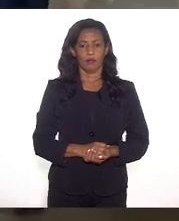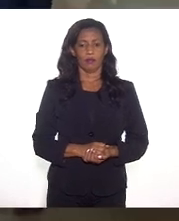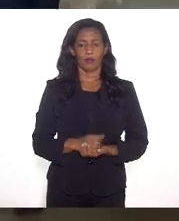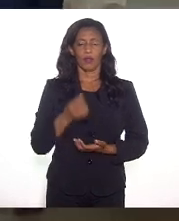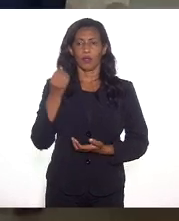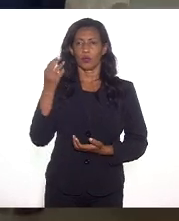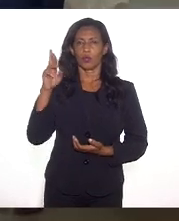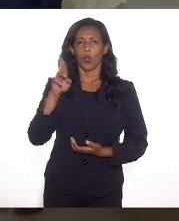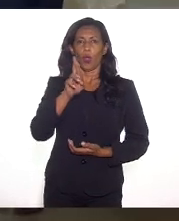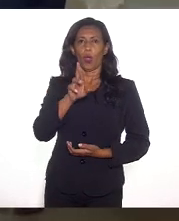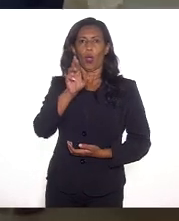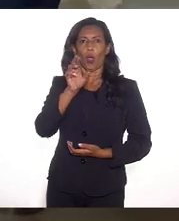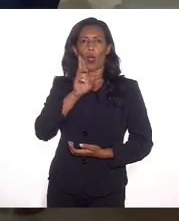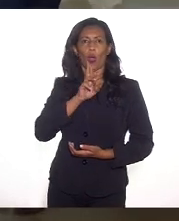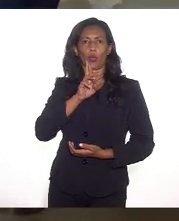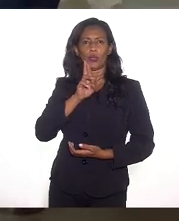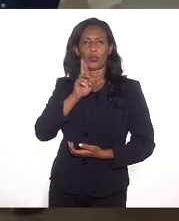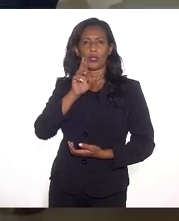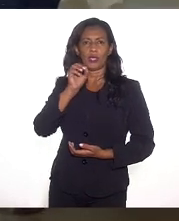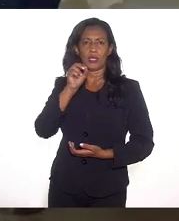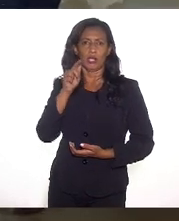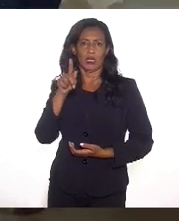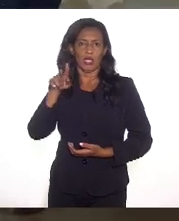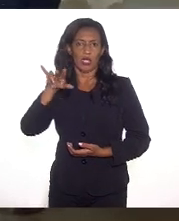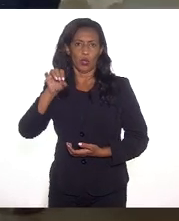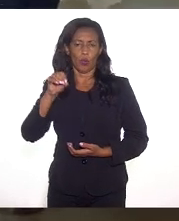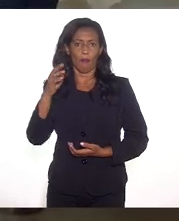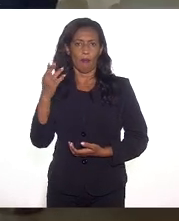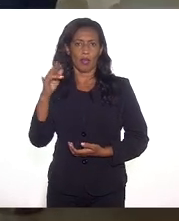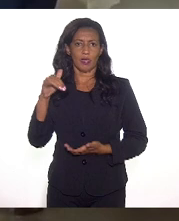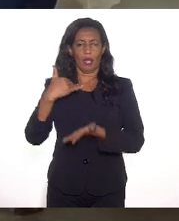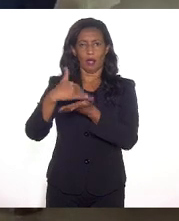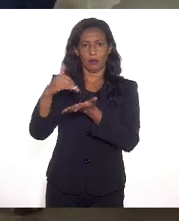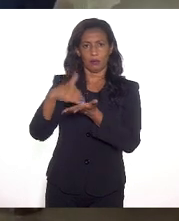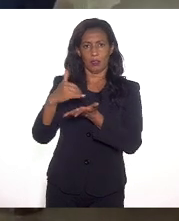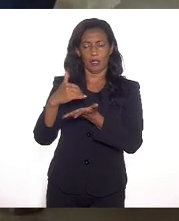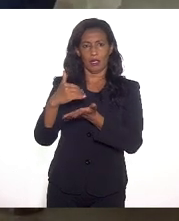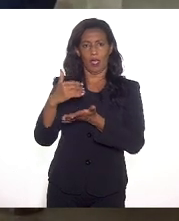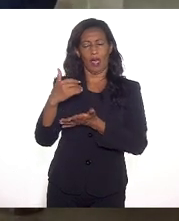Senhor Rodrigo Bacelar, secretário de Estado de Governo.